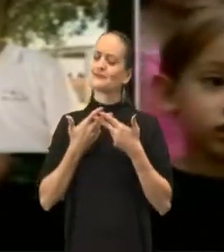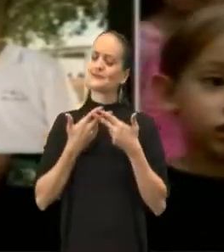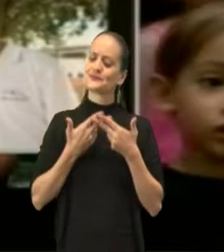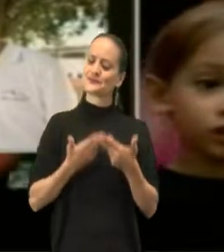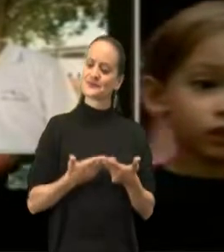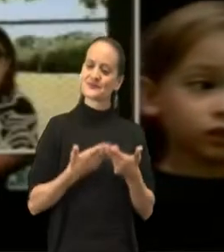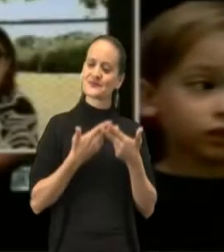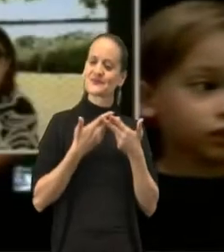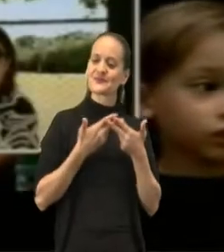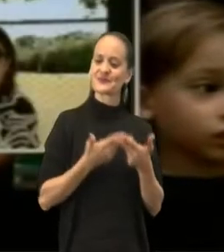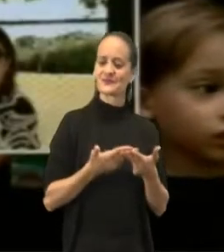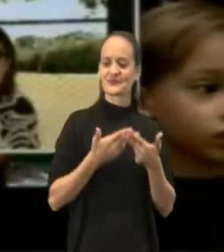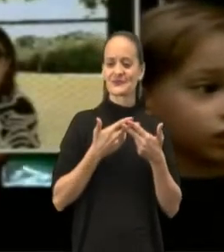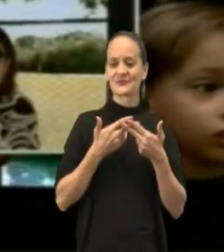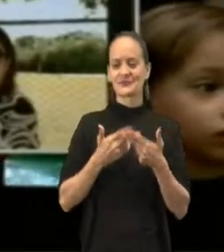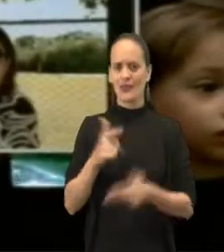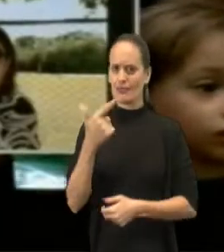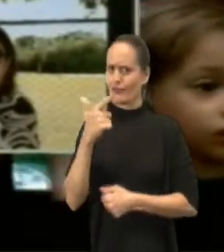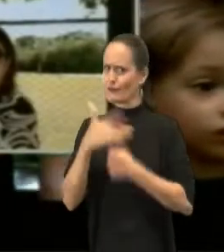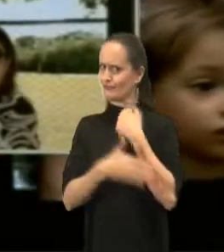paciente, não é